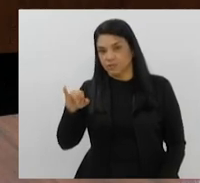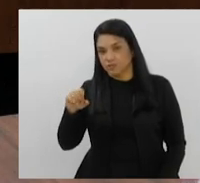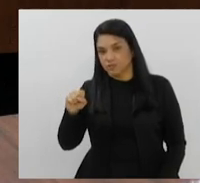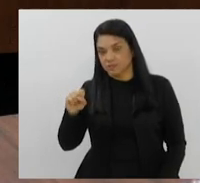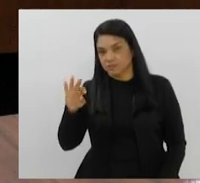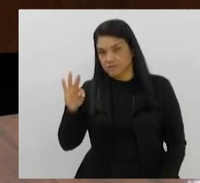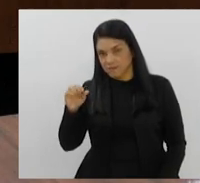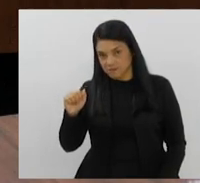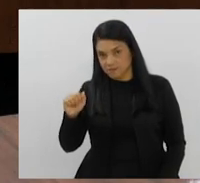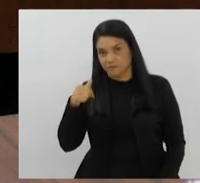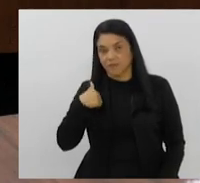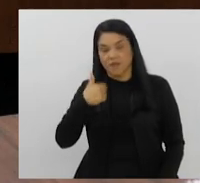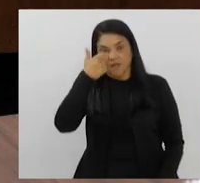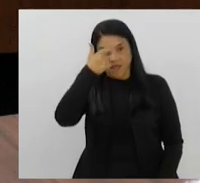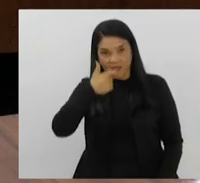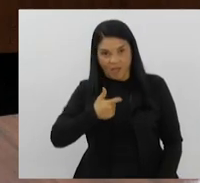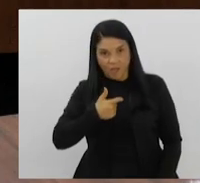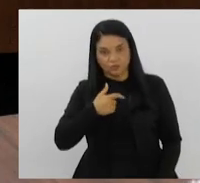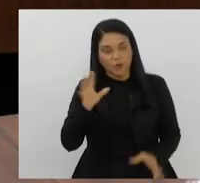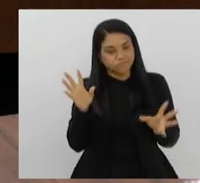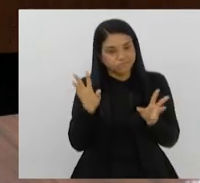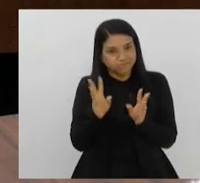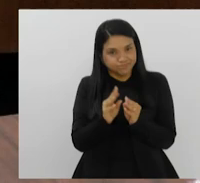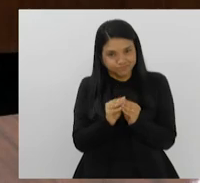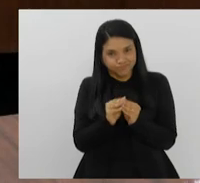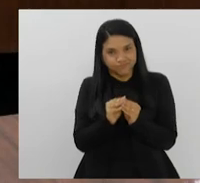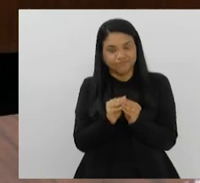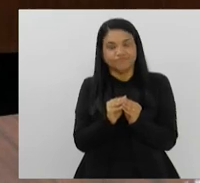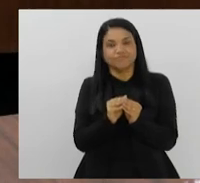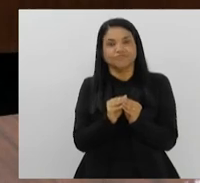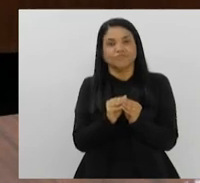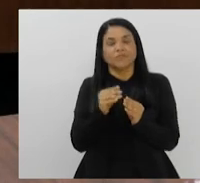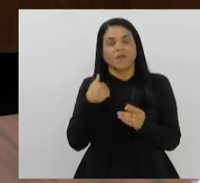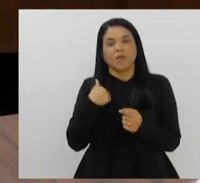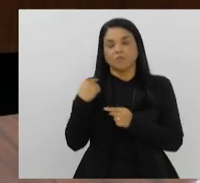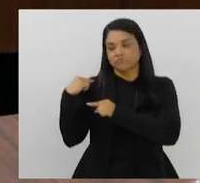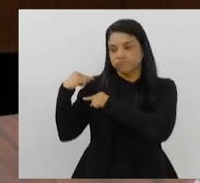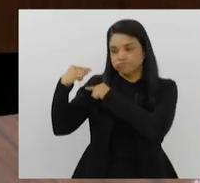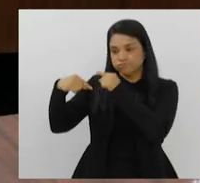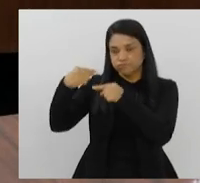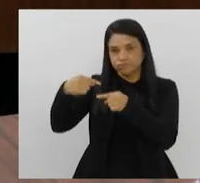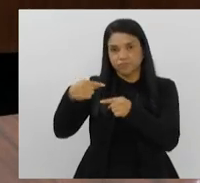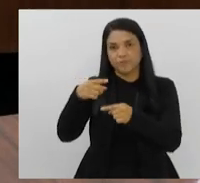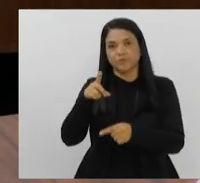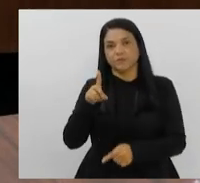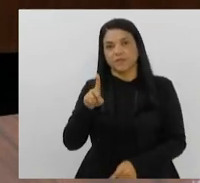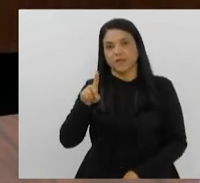Como eu já sou mais genérico, eu vejo descendência por DNA,